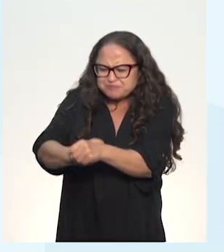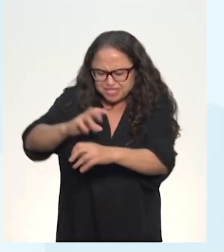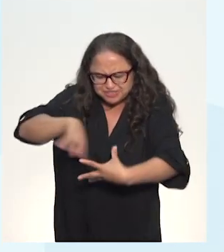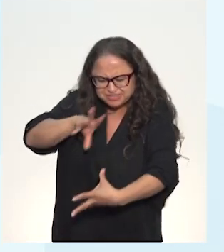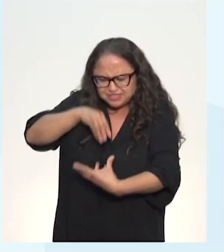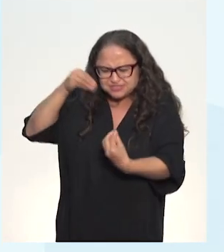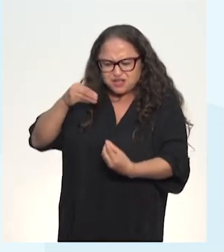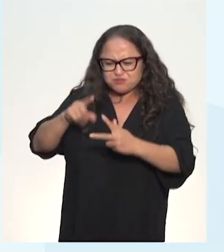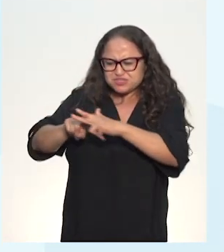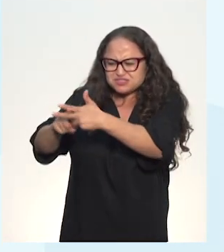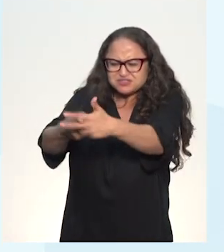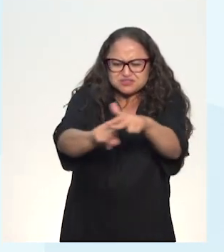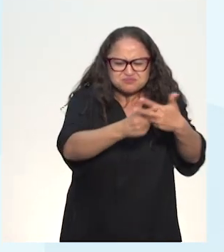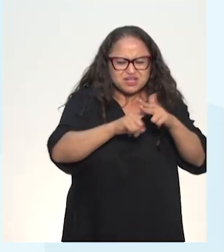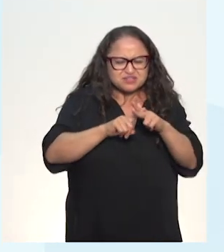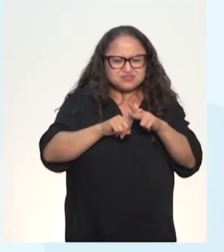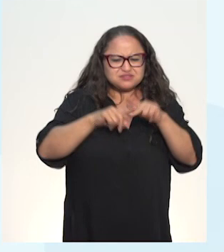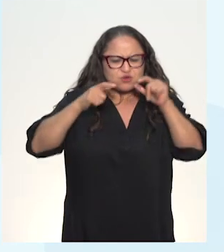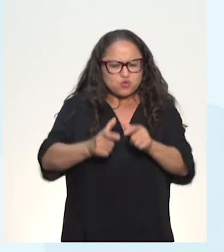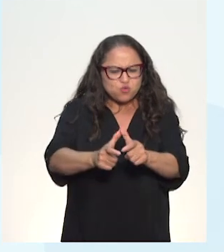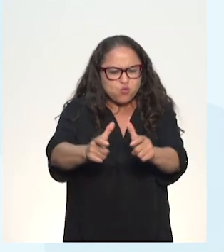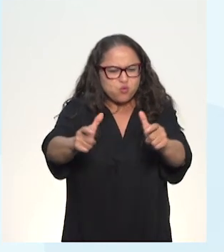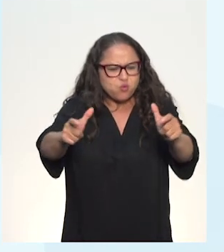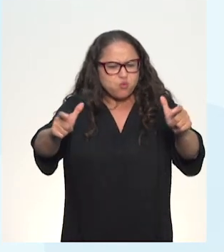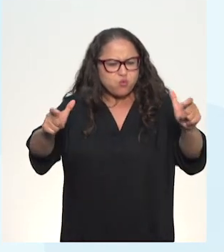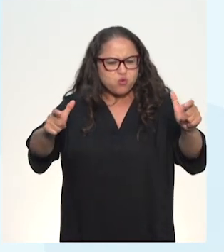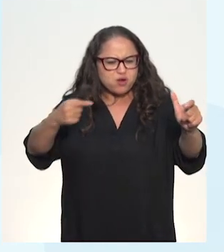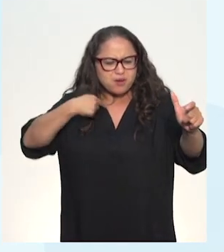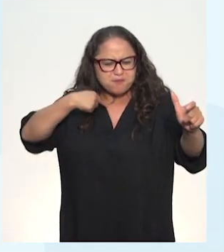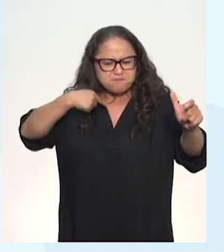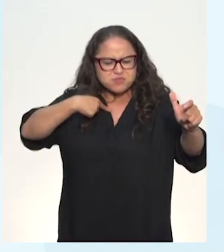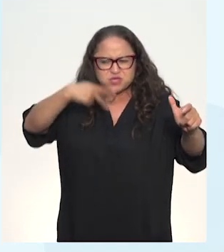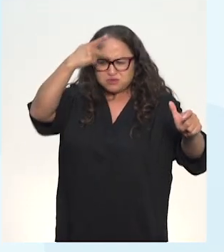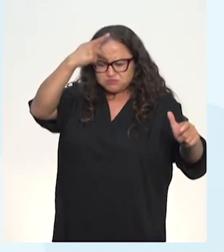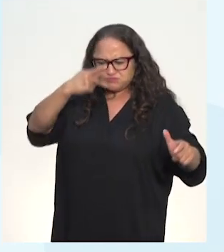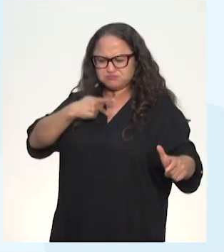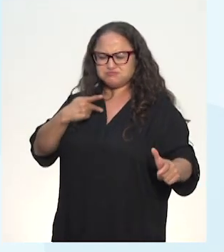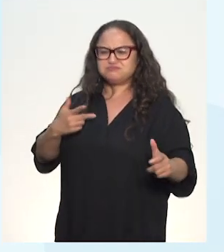máquinas, para aumentar com isso a minha personalidade.